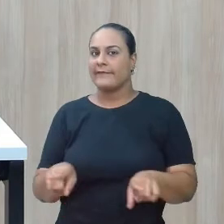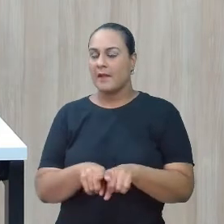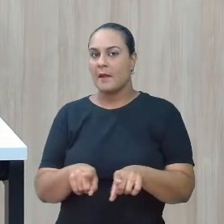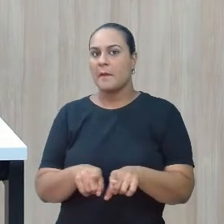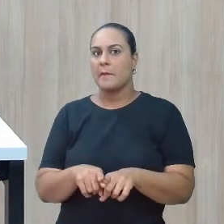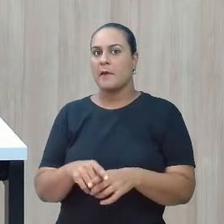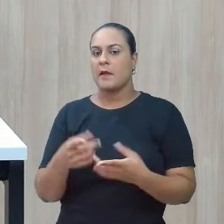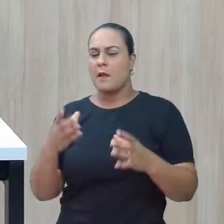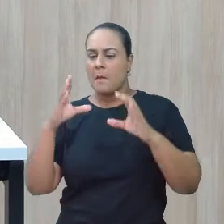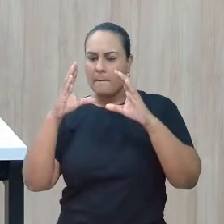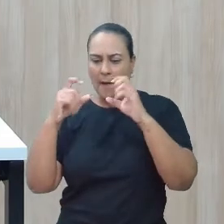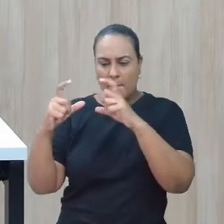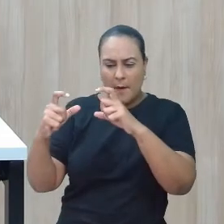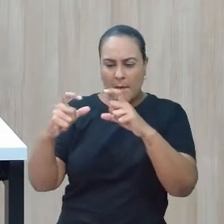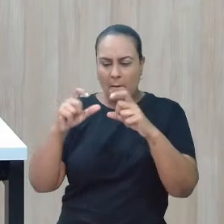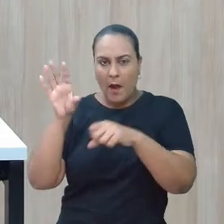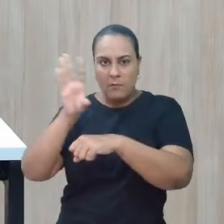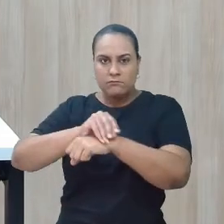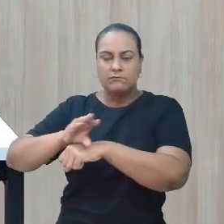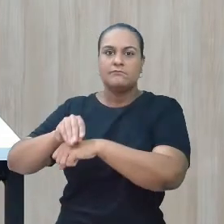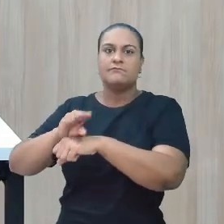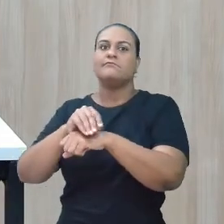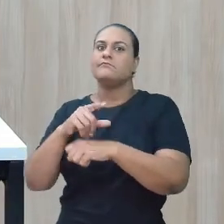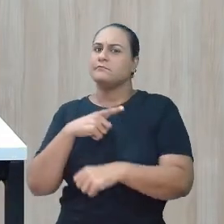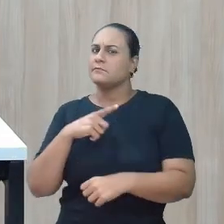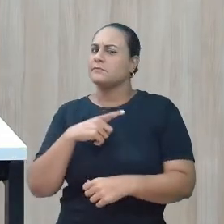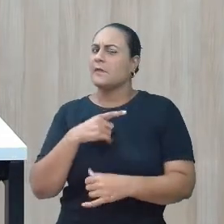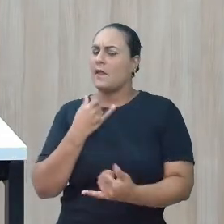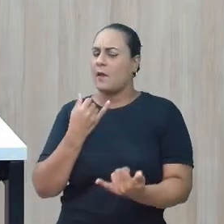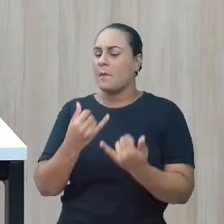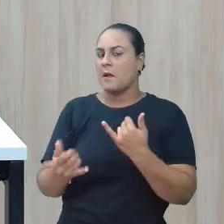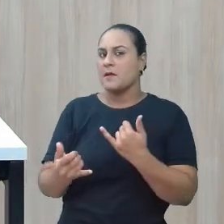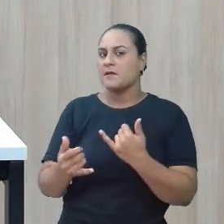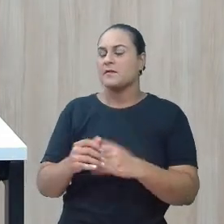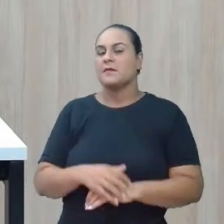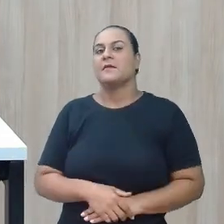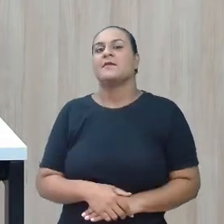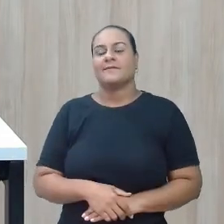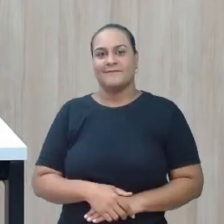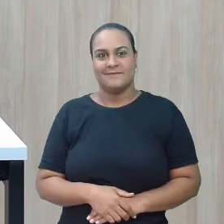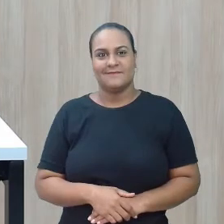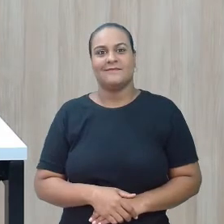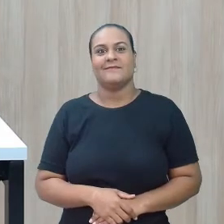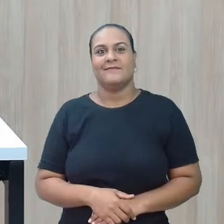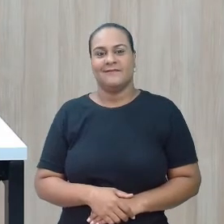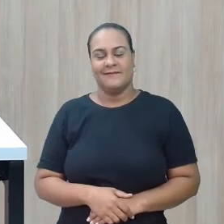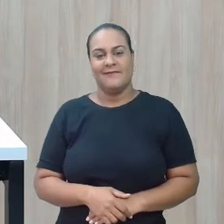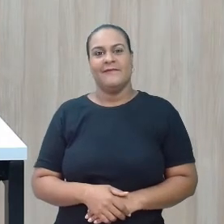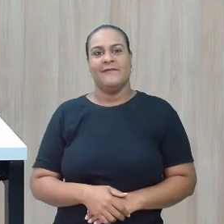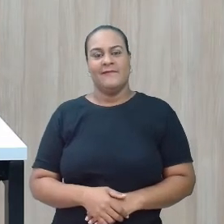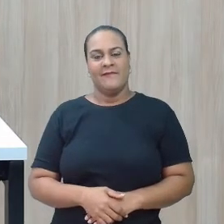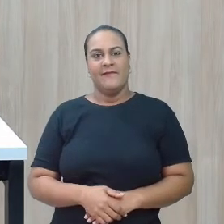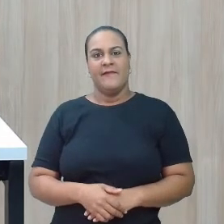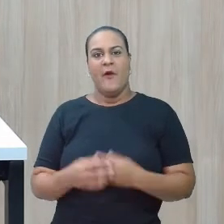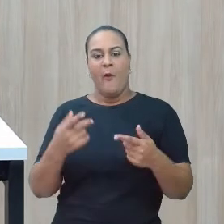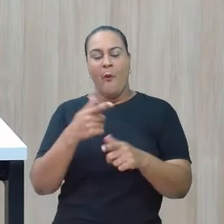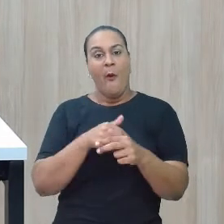captar a imagem no geral, ainda temos algo em comum, que é a questão de estar invertido. E aí eu vou deixar